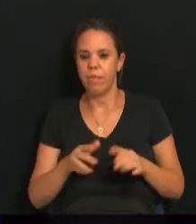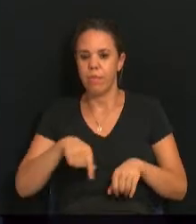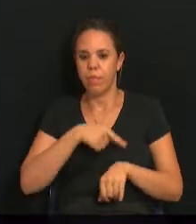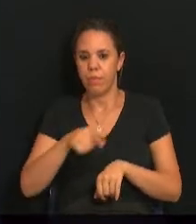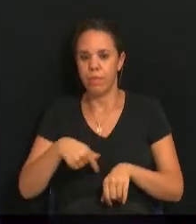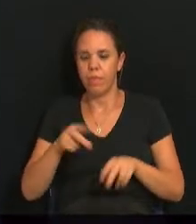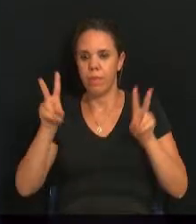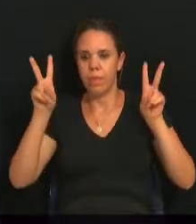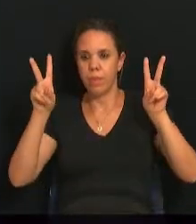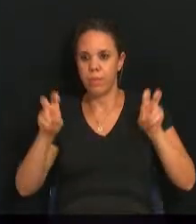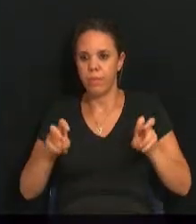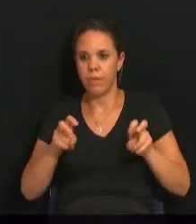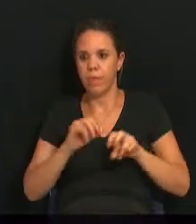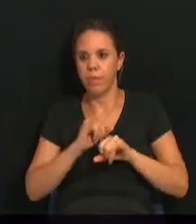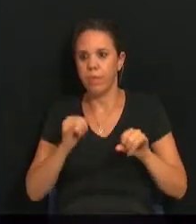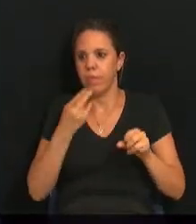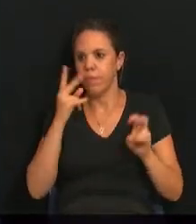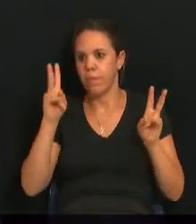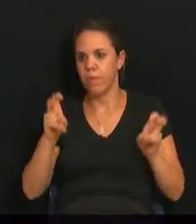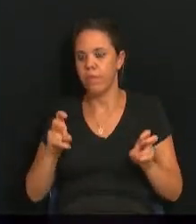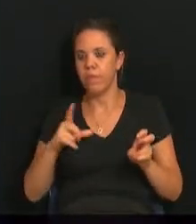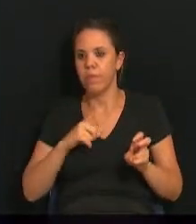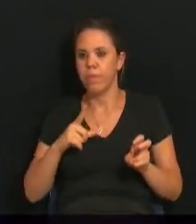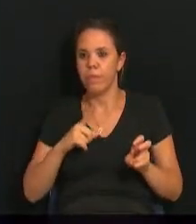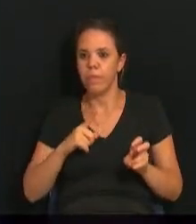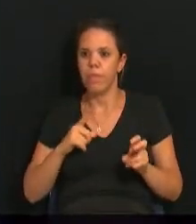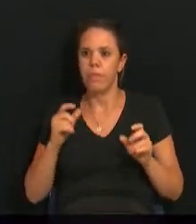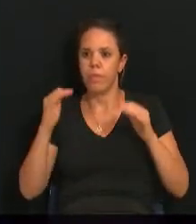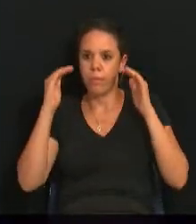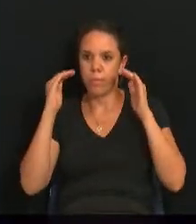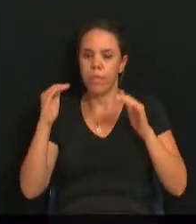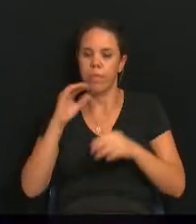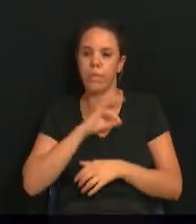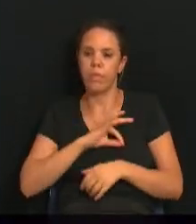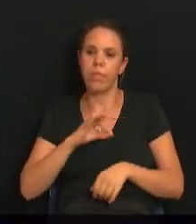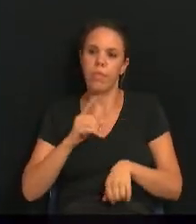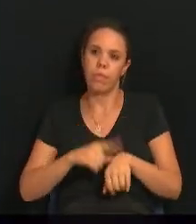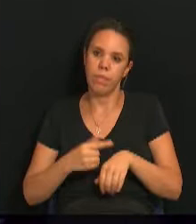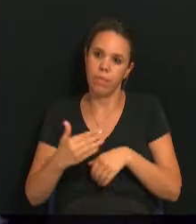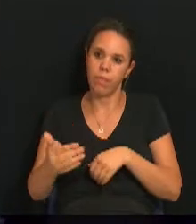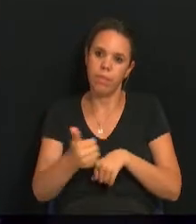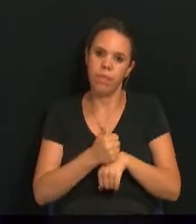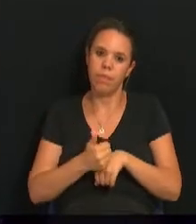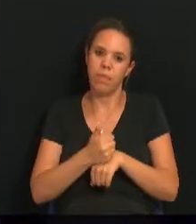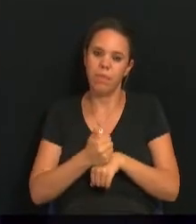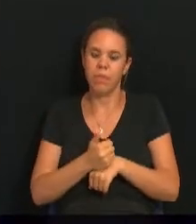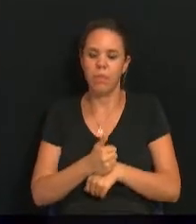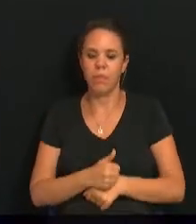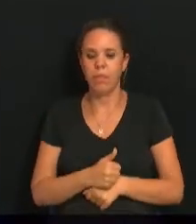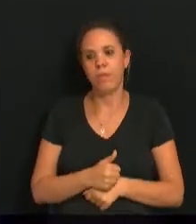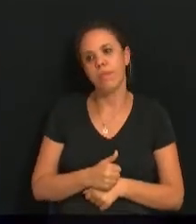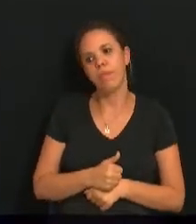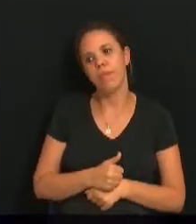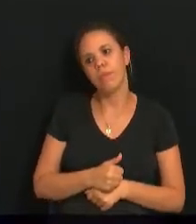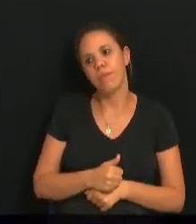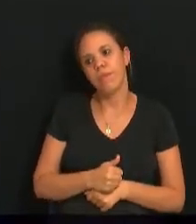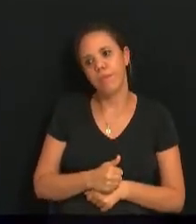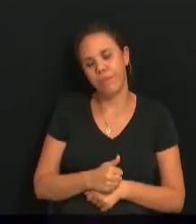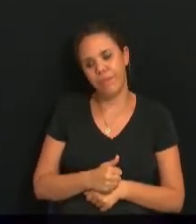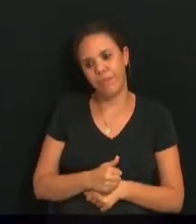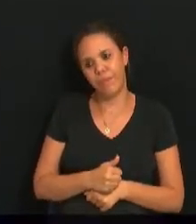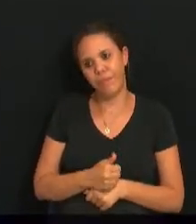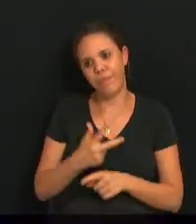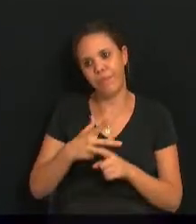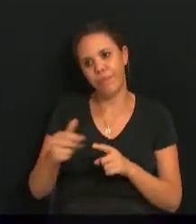aspecto que nos diz respeito aqui, porque embora a gente esteja com perdas salariais há um bom tempo na nossa categoria, mas o